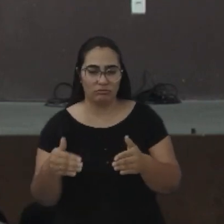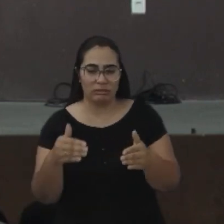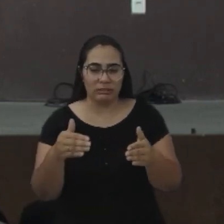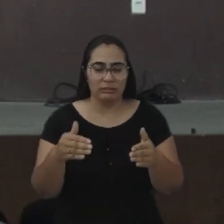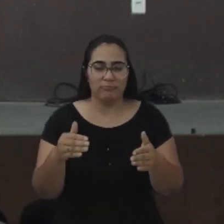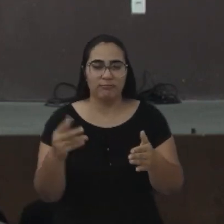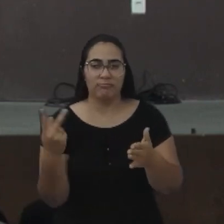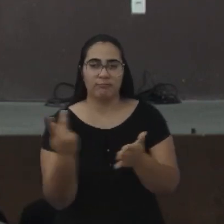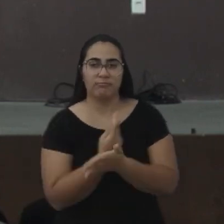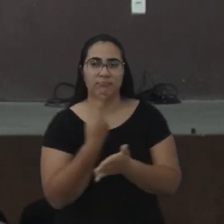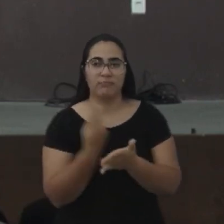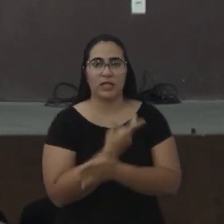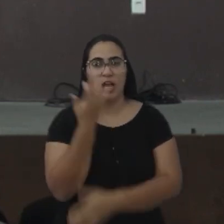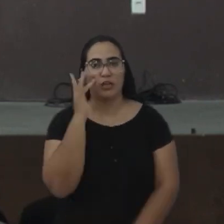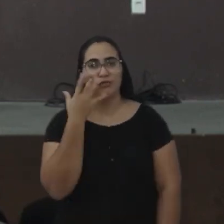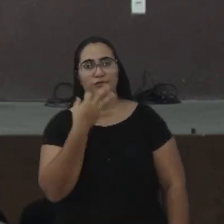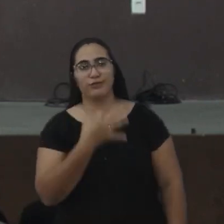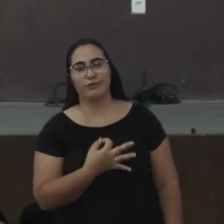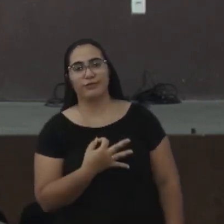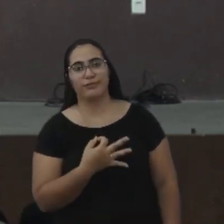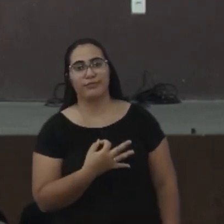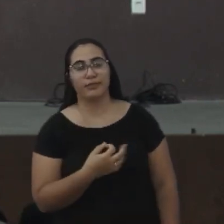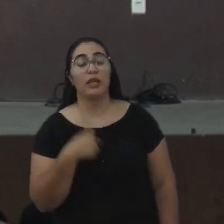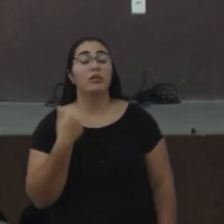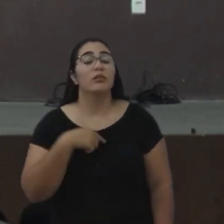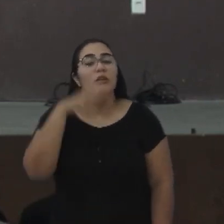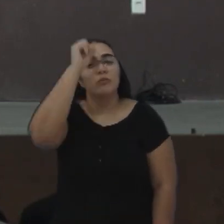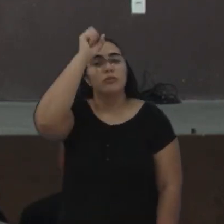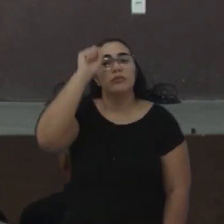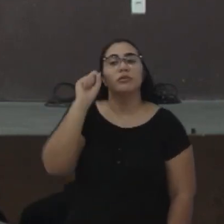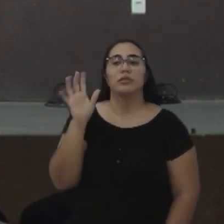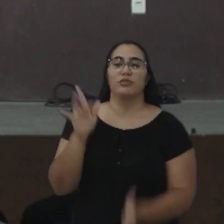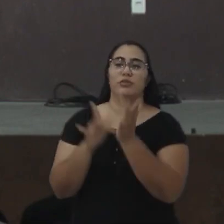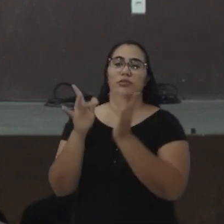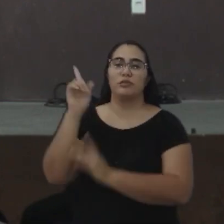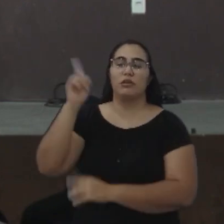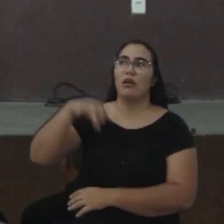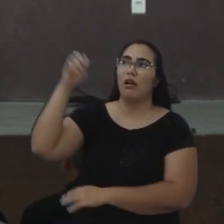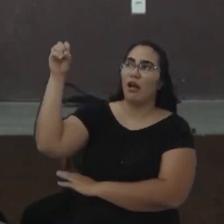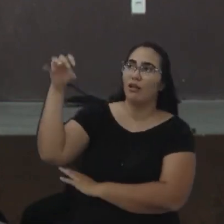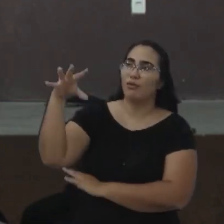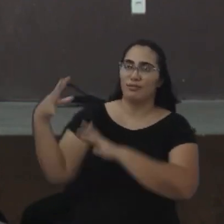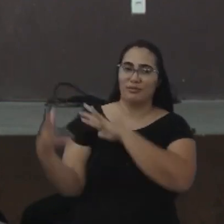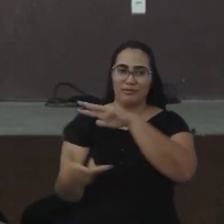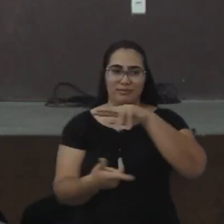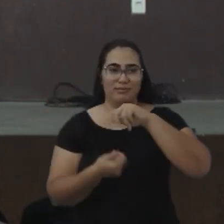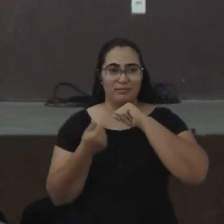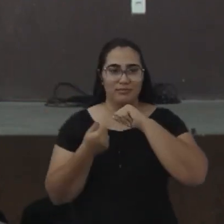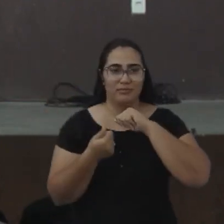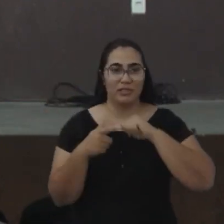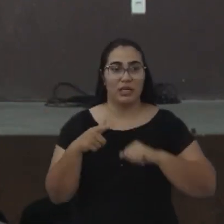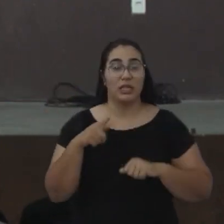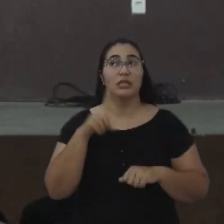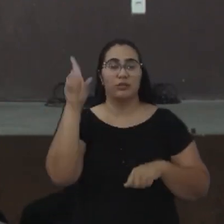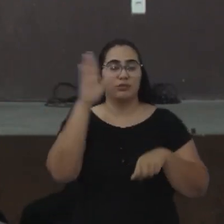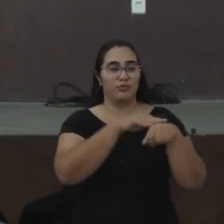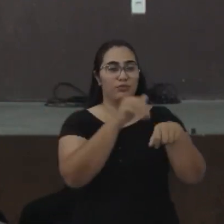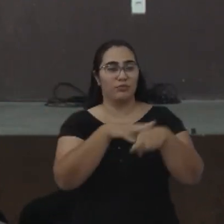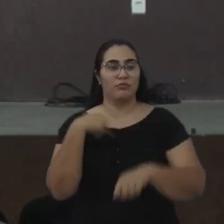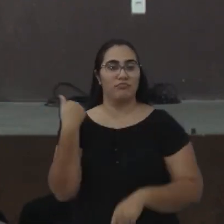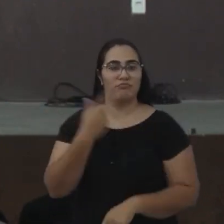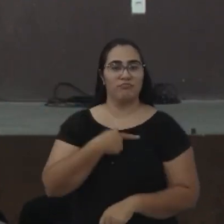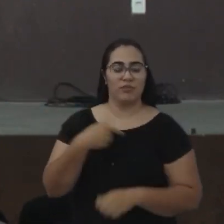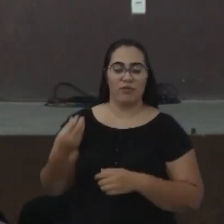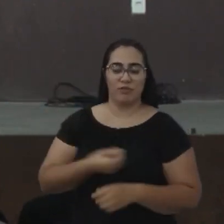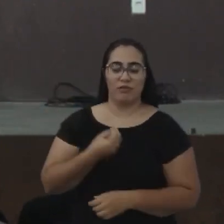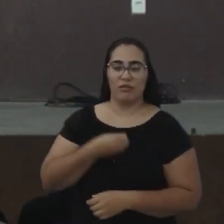certo. O que é que a gente aprende sobre a luz? Jesus é a luz do mundo. Somos chamados a vivermos na luz. Os